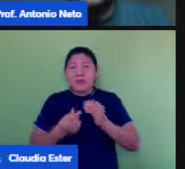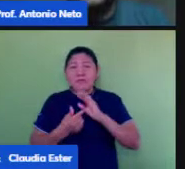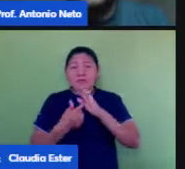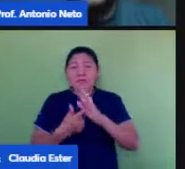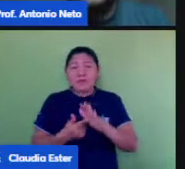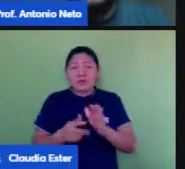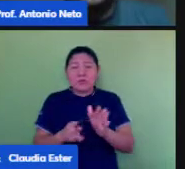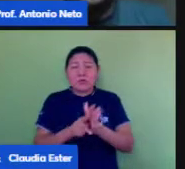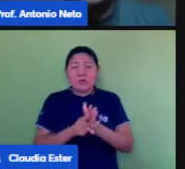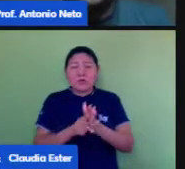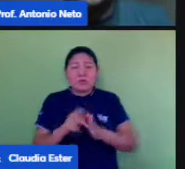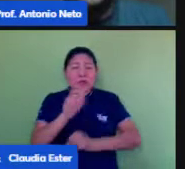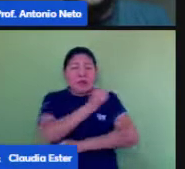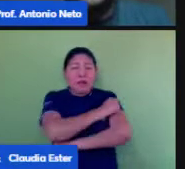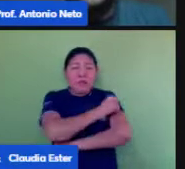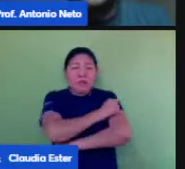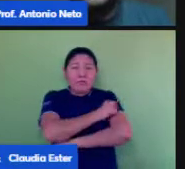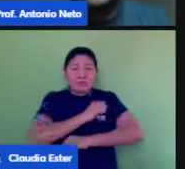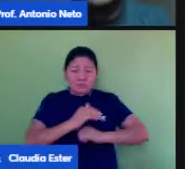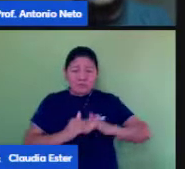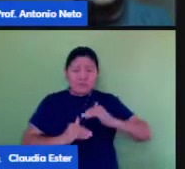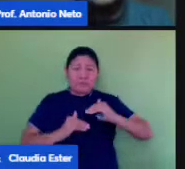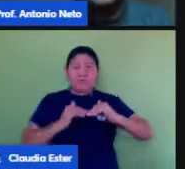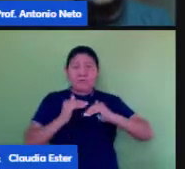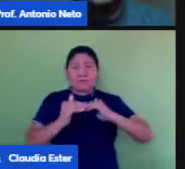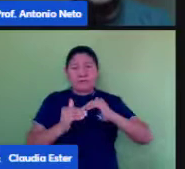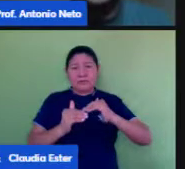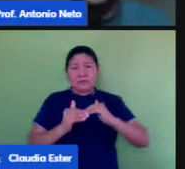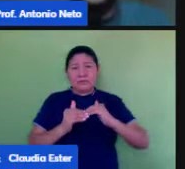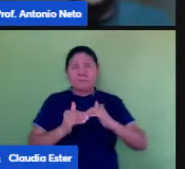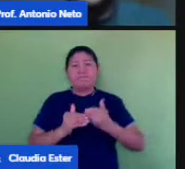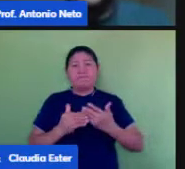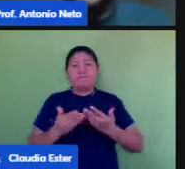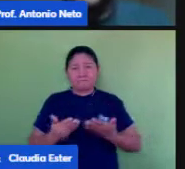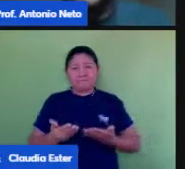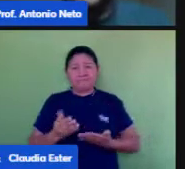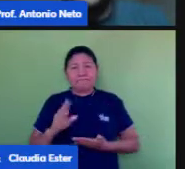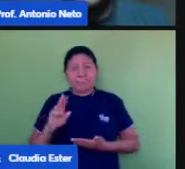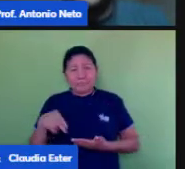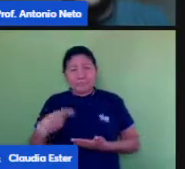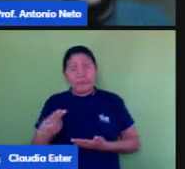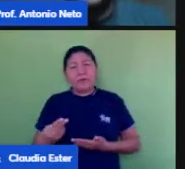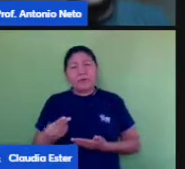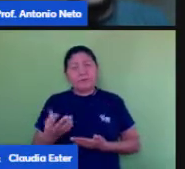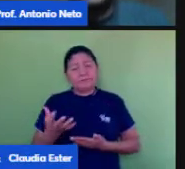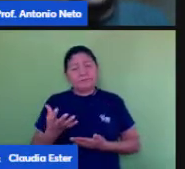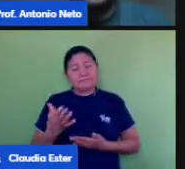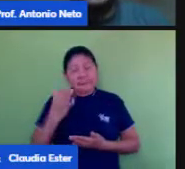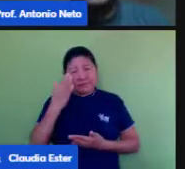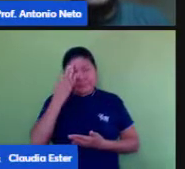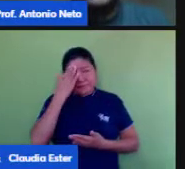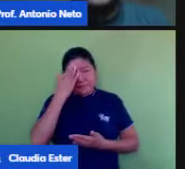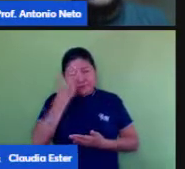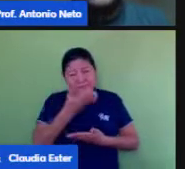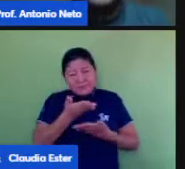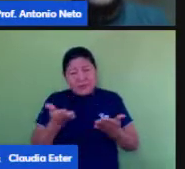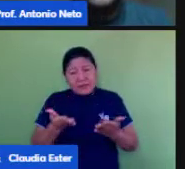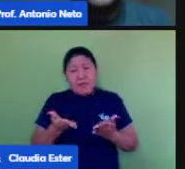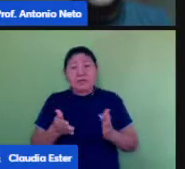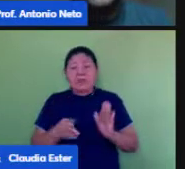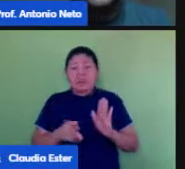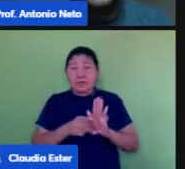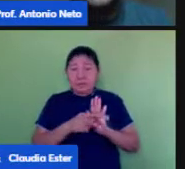turma e do seu aluno. Então, a gente espera que essa proposta venha em consonância com o